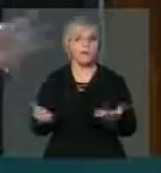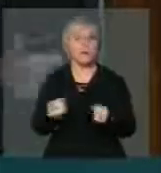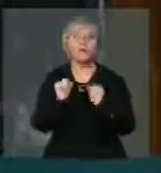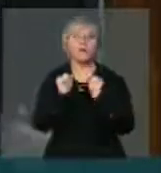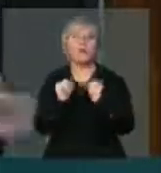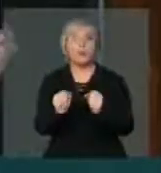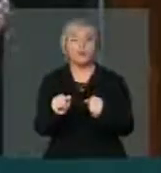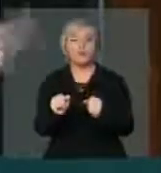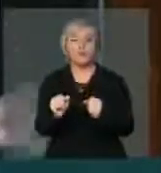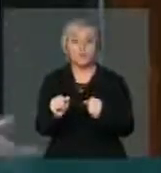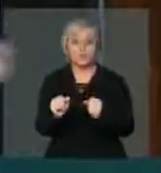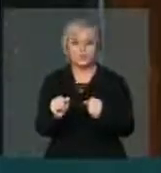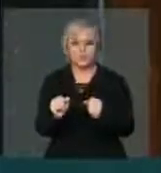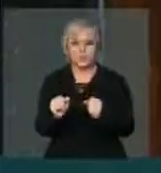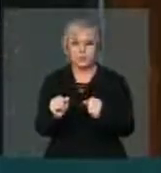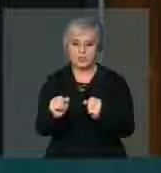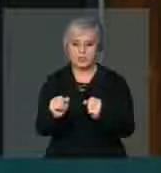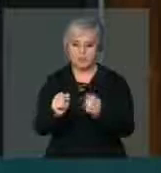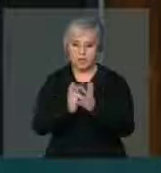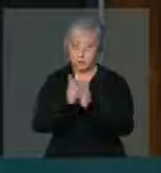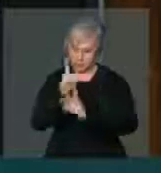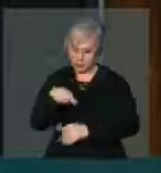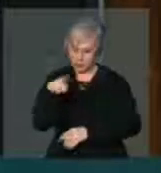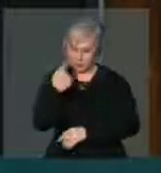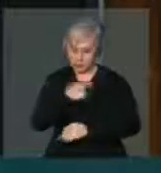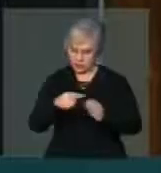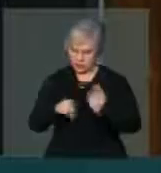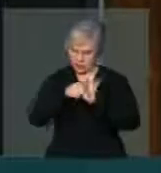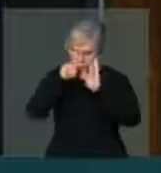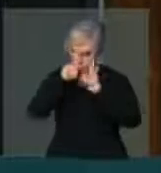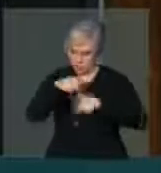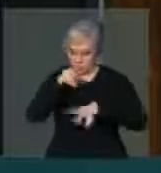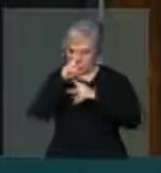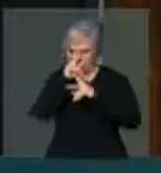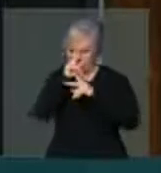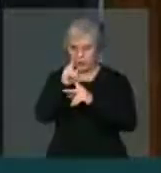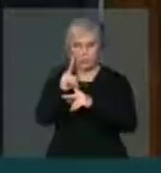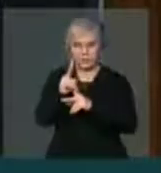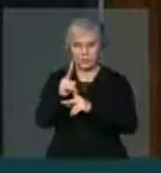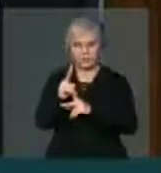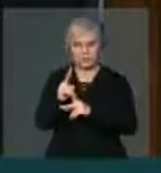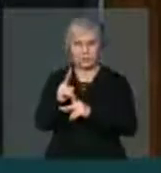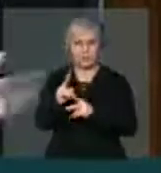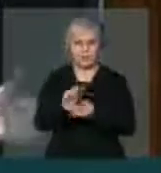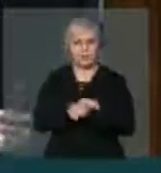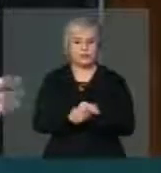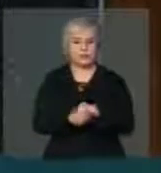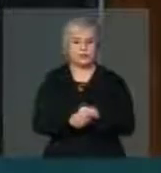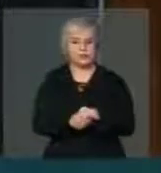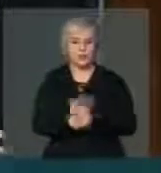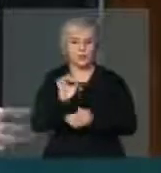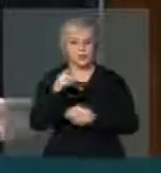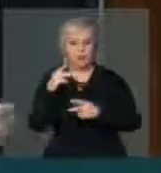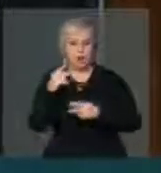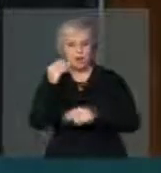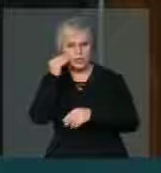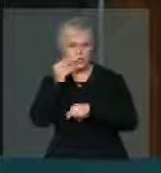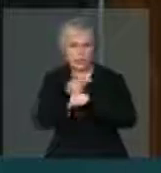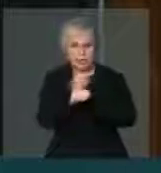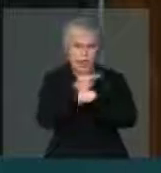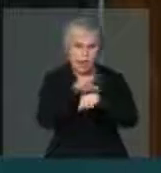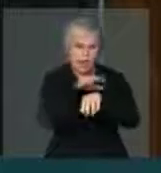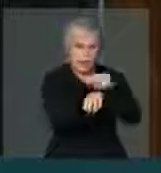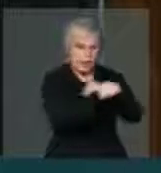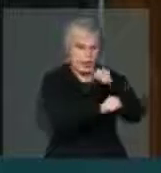nós reconstruirmos com as nossas próprias forças, não apenas na política de corte, não apenas na política de buscar retirar